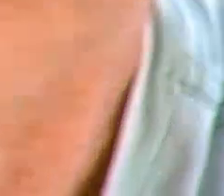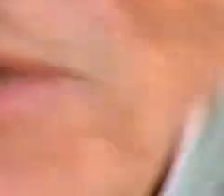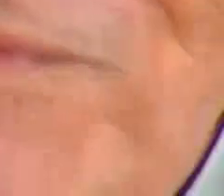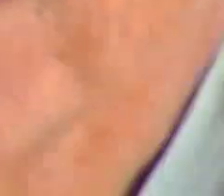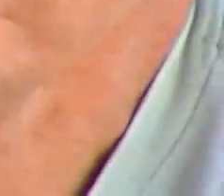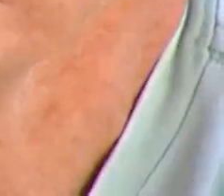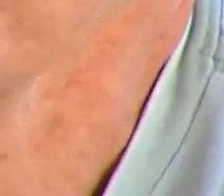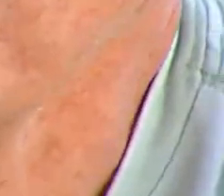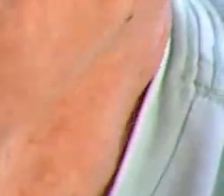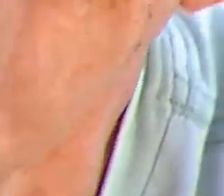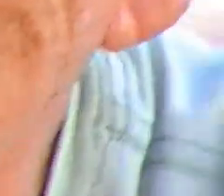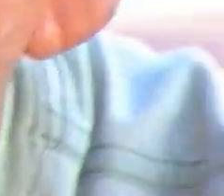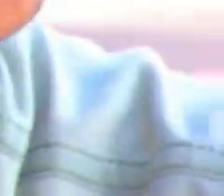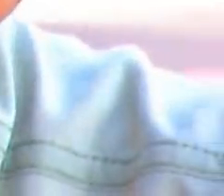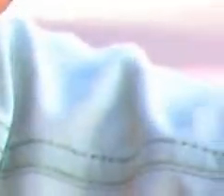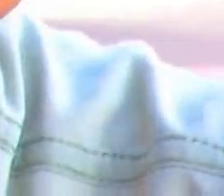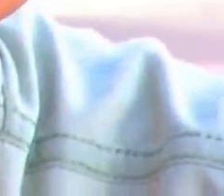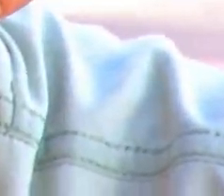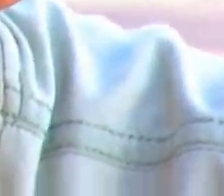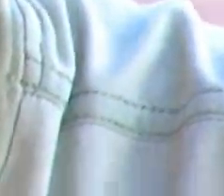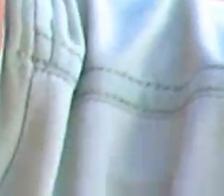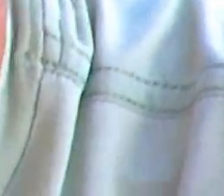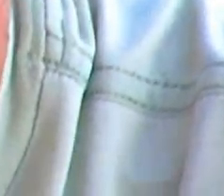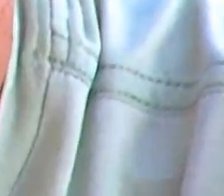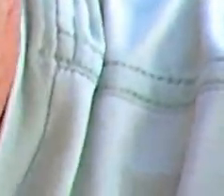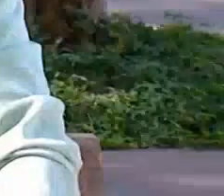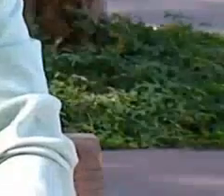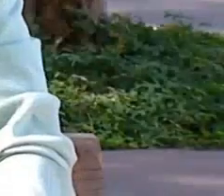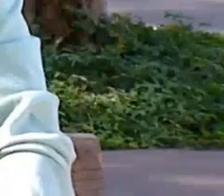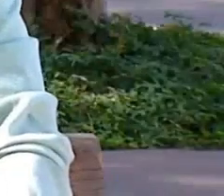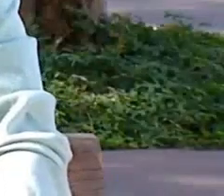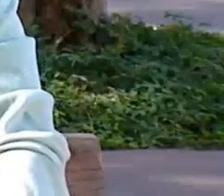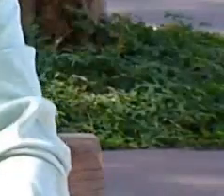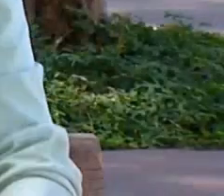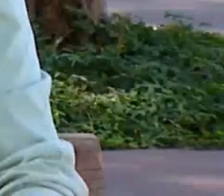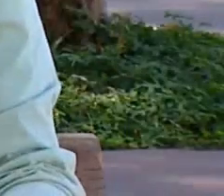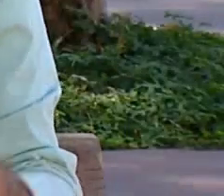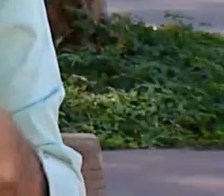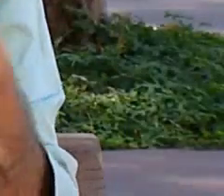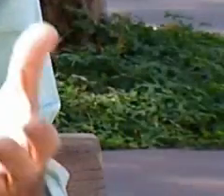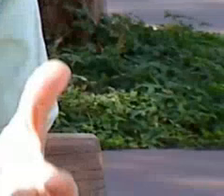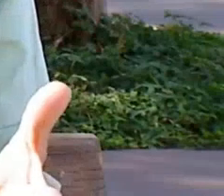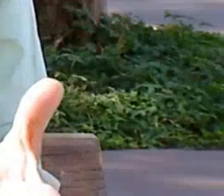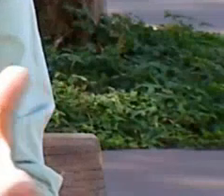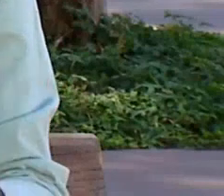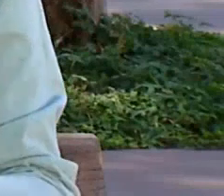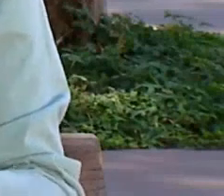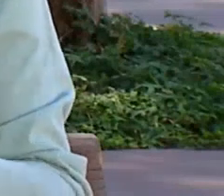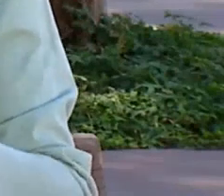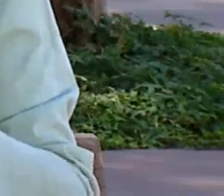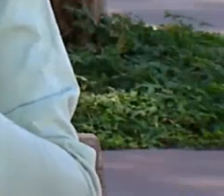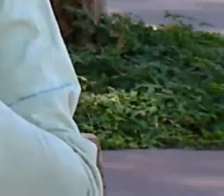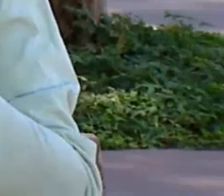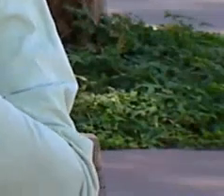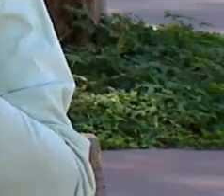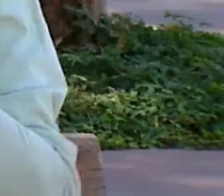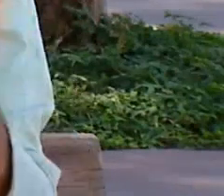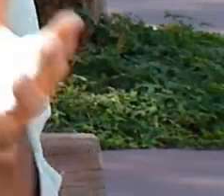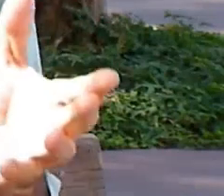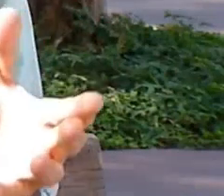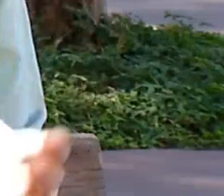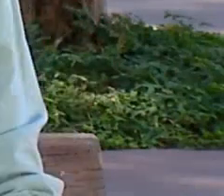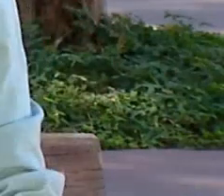de reivindicação e de sensibilização do governo estadual a nossa voz olha tá errado o o governo de Minas tá